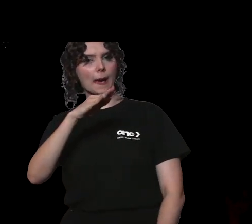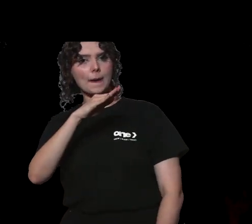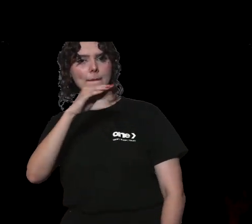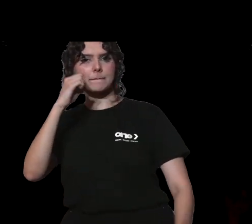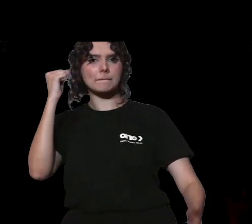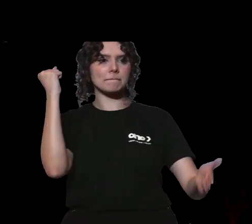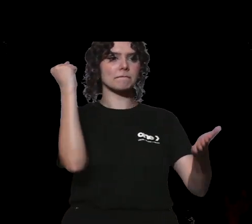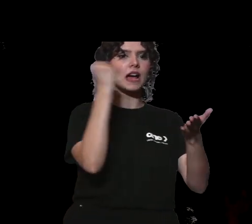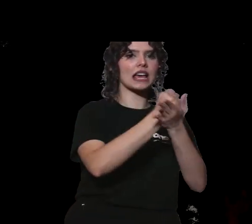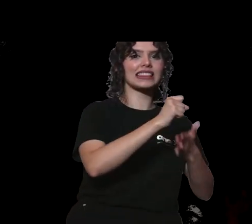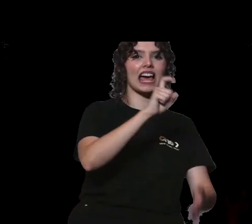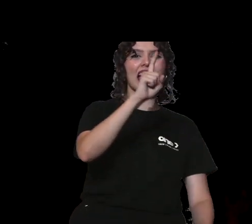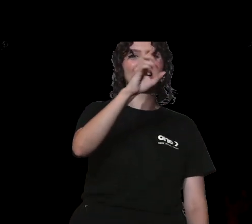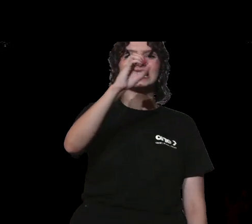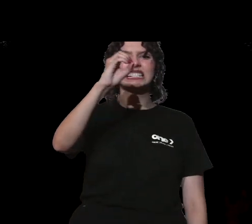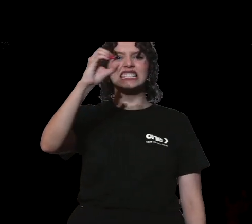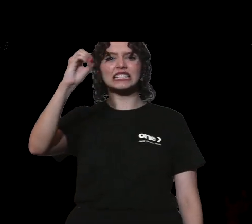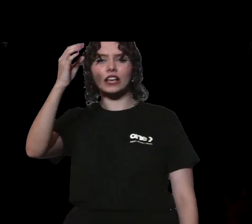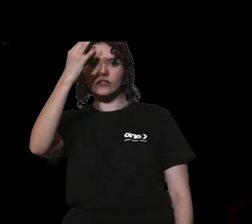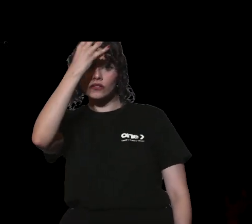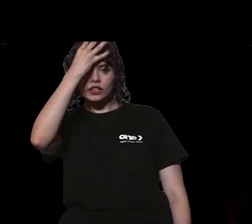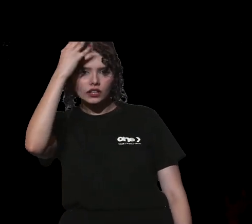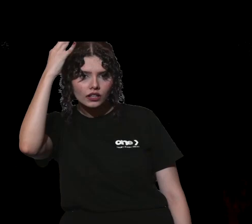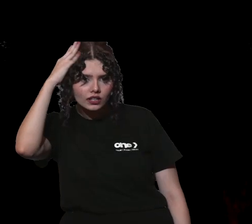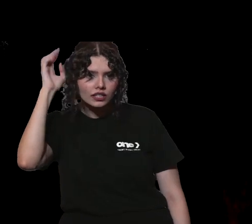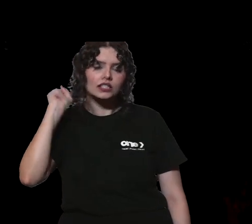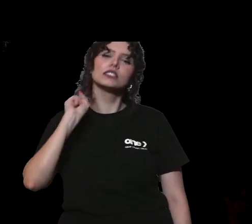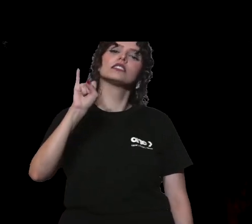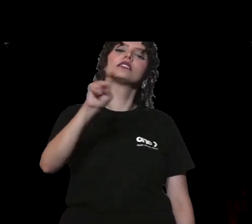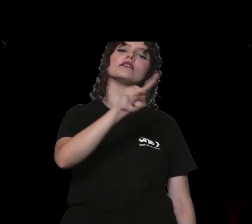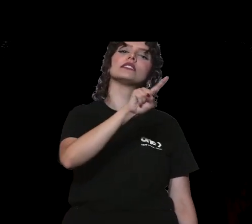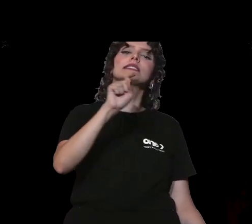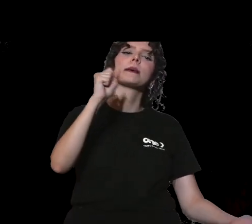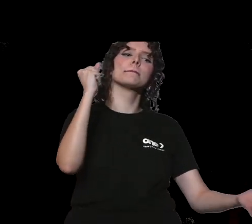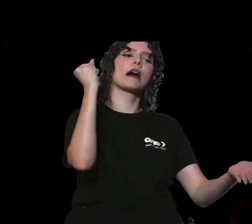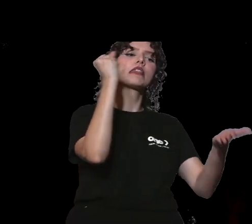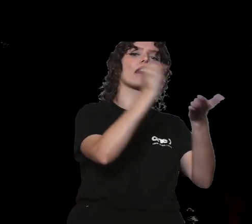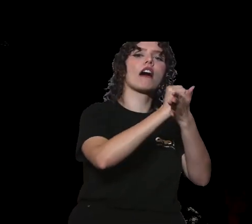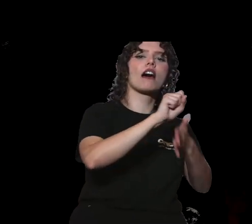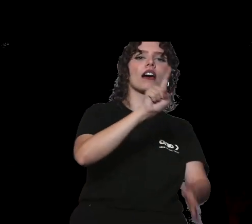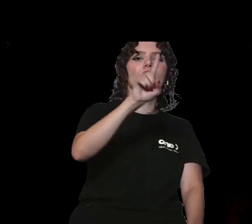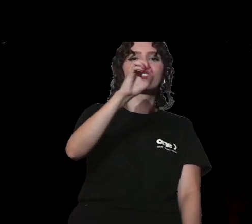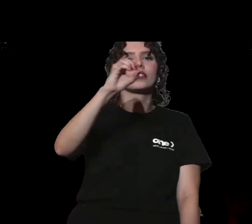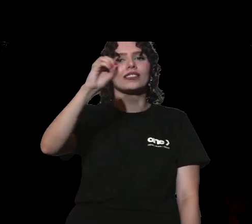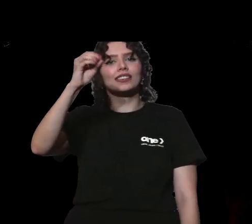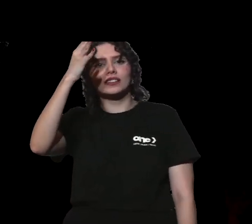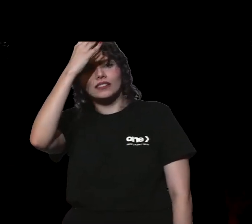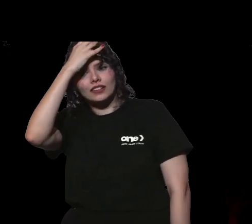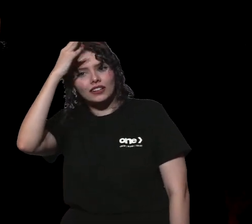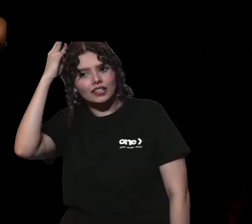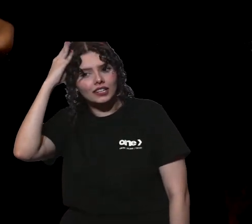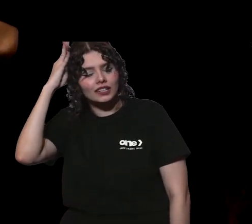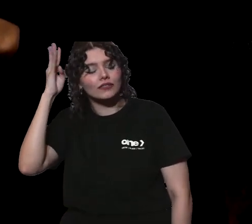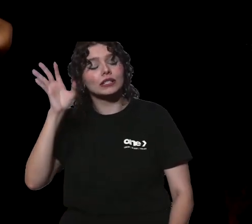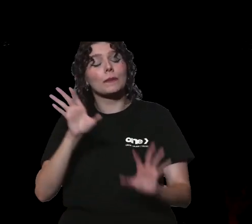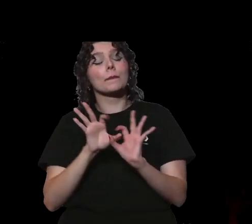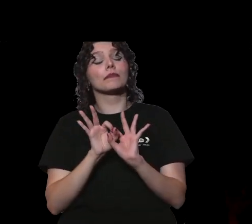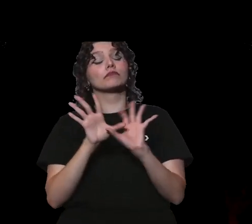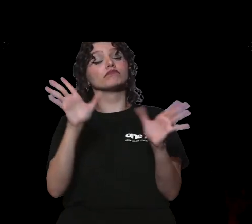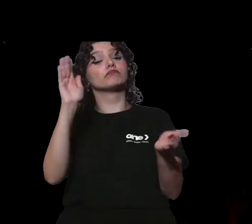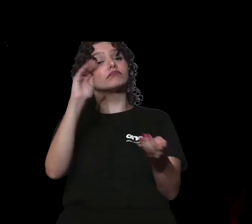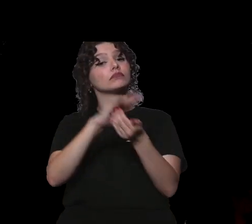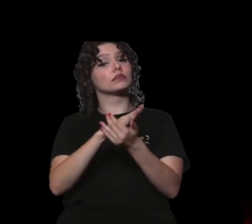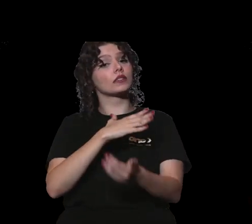matar 100 filisteus. Se você matar 100 filisteus, eu vou deixar você casar com a minha filha. E